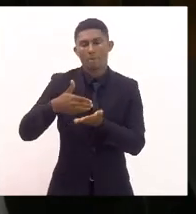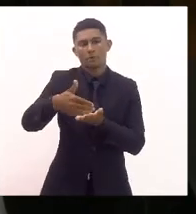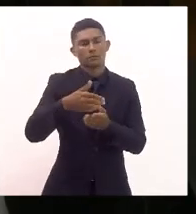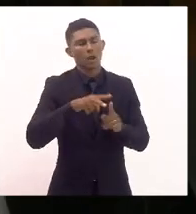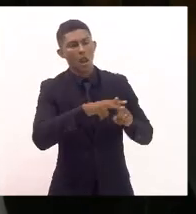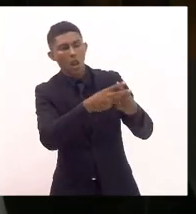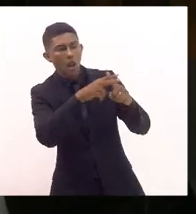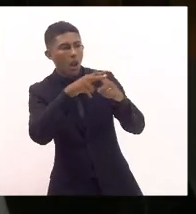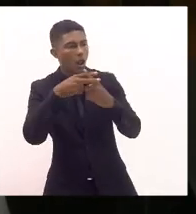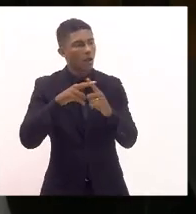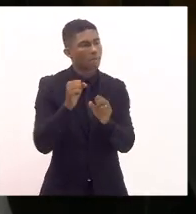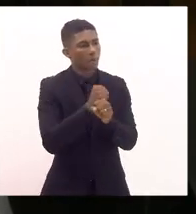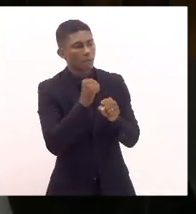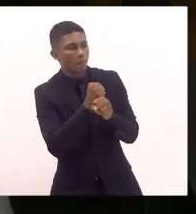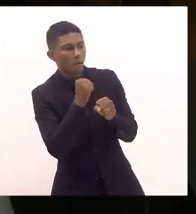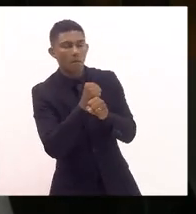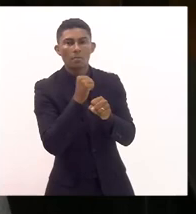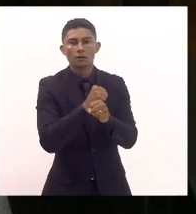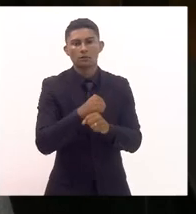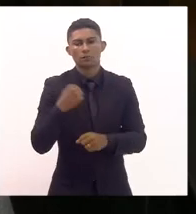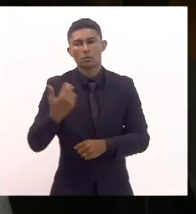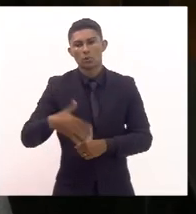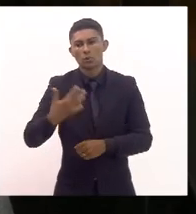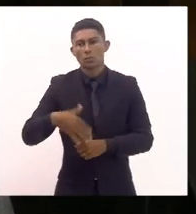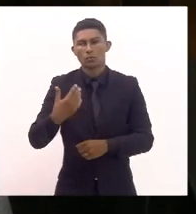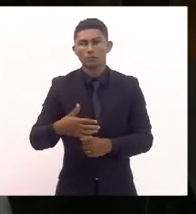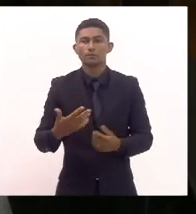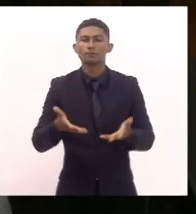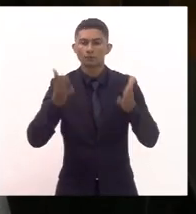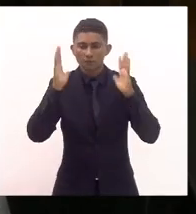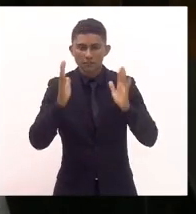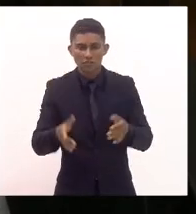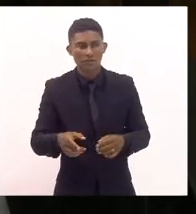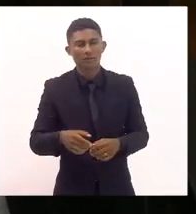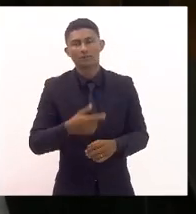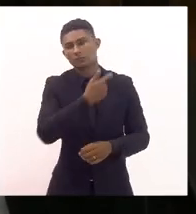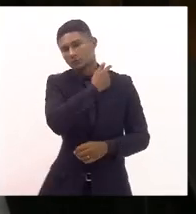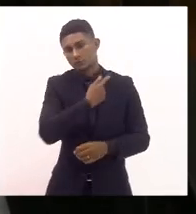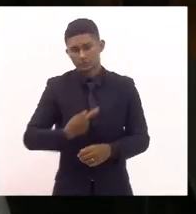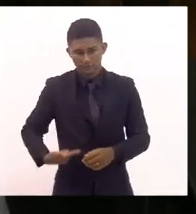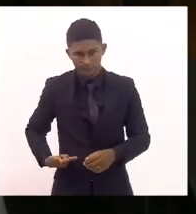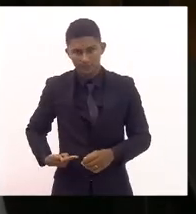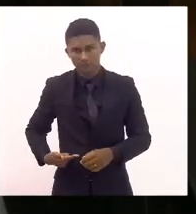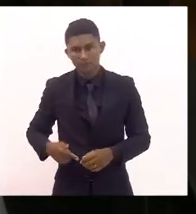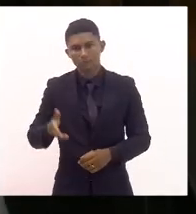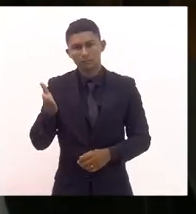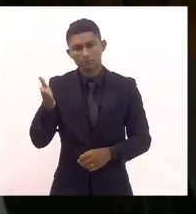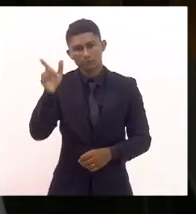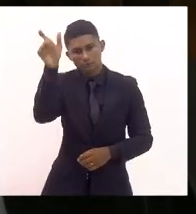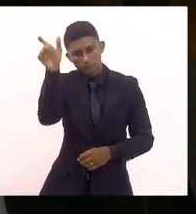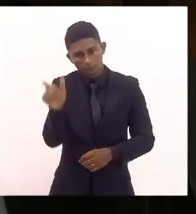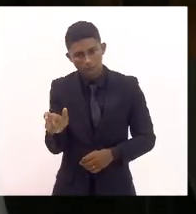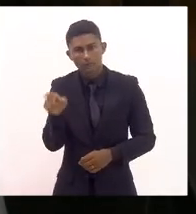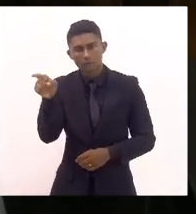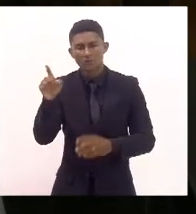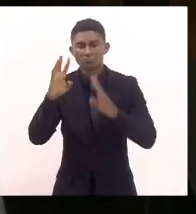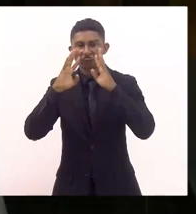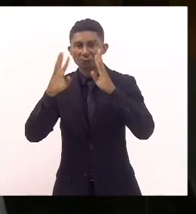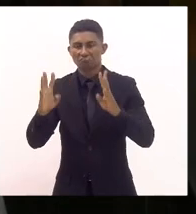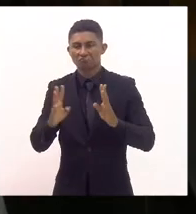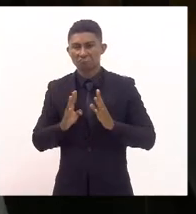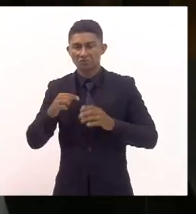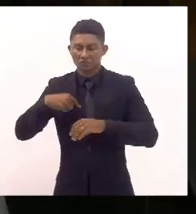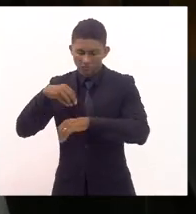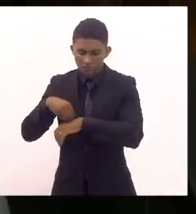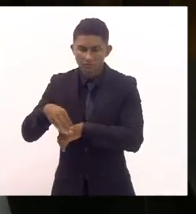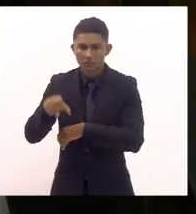uma belíssima obra é mais um pleito atendido pelo Governador Cláudio Castro das